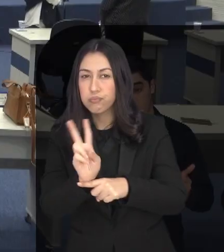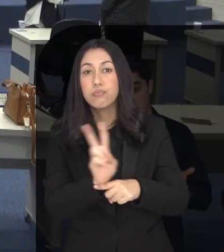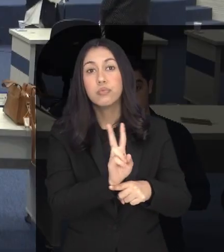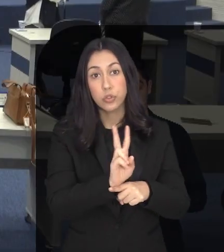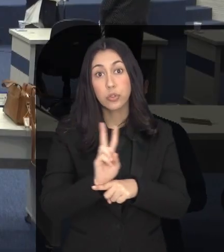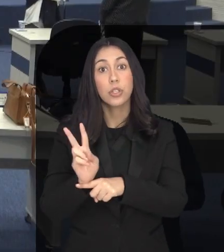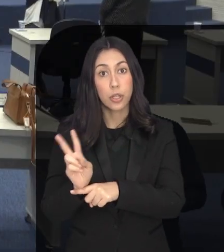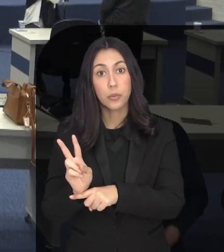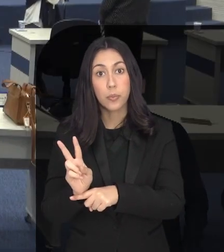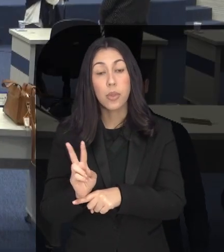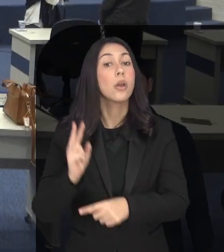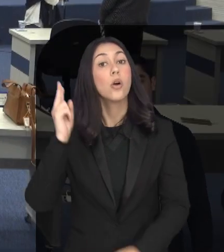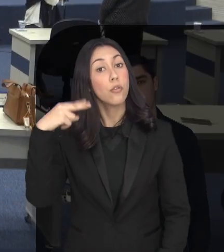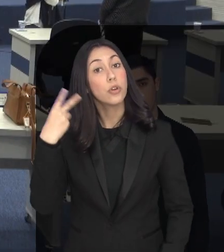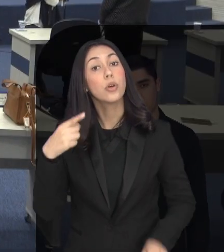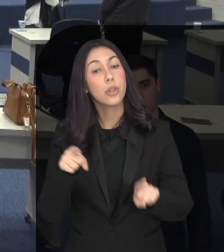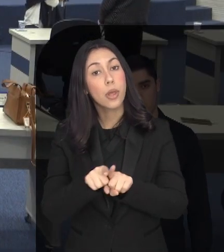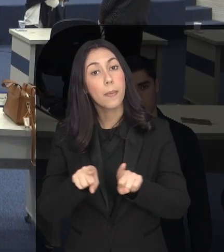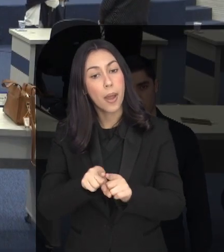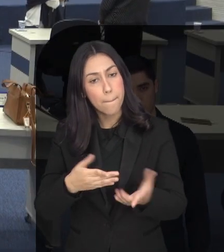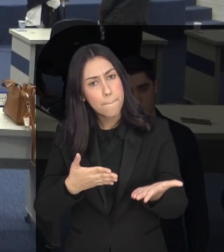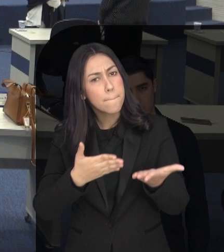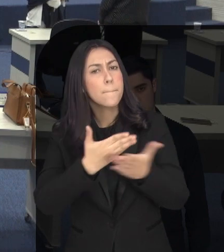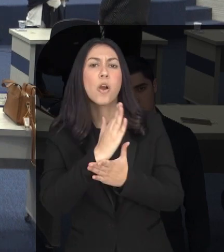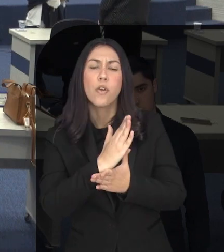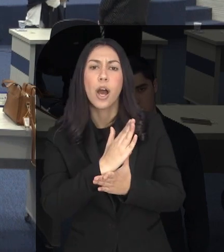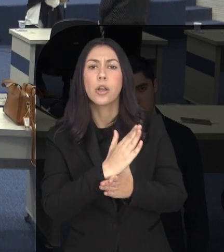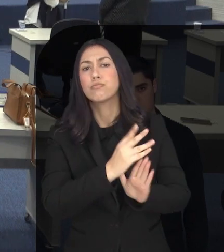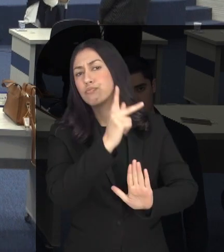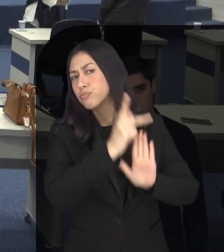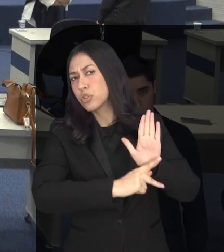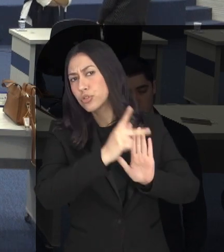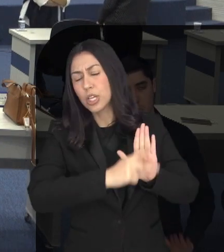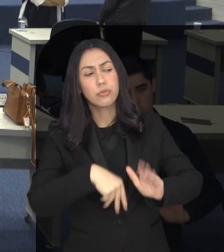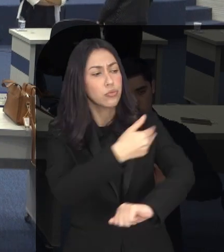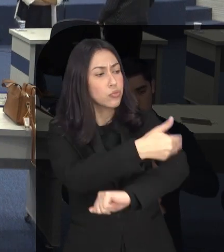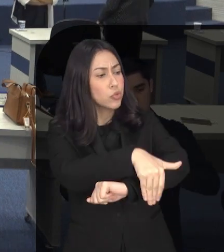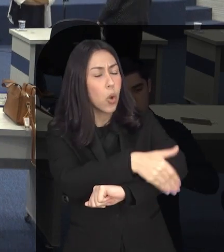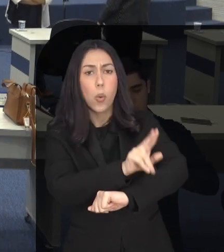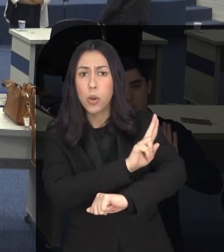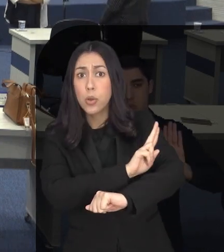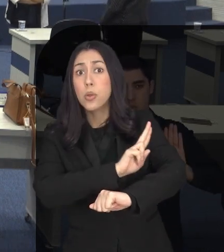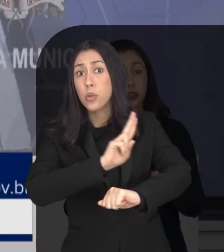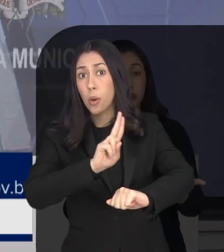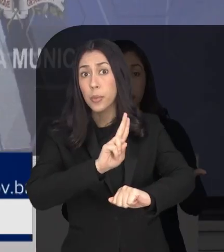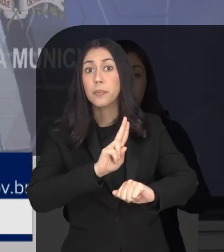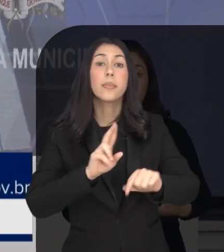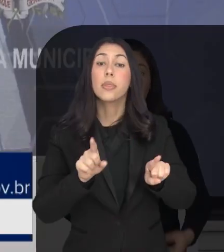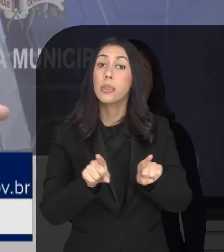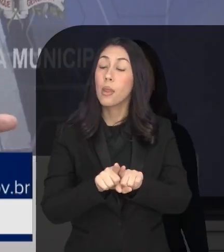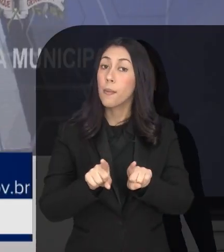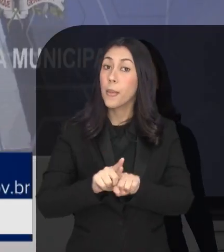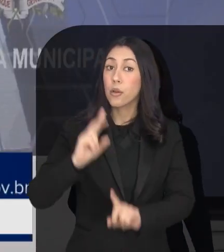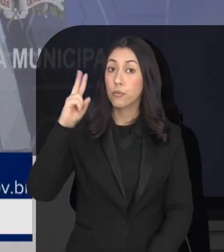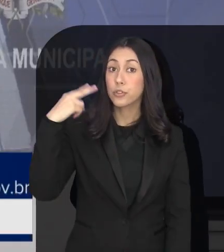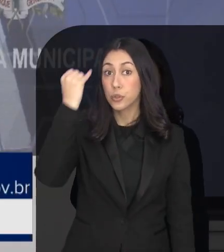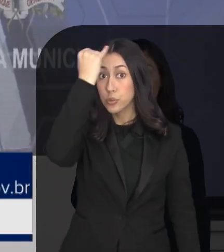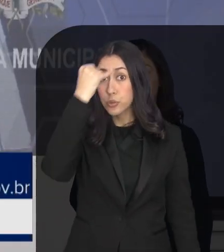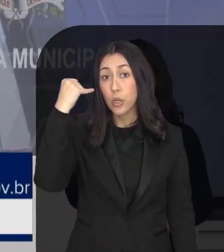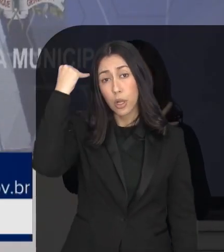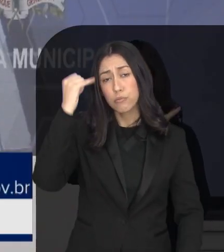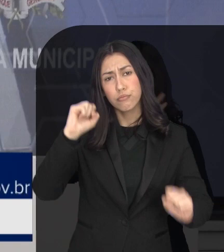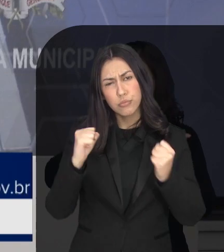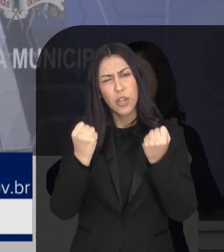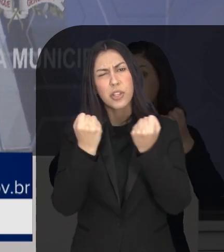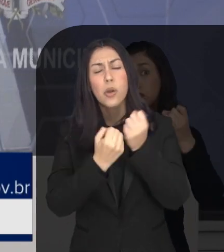cidade. Os parlamentares também aprovaram matérias de denominação de rua. Já no grande expediente, o vereador Dr. José Cláudio